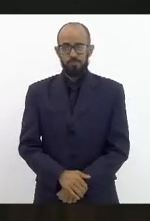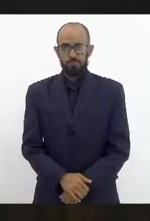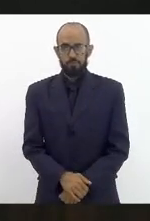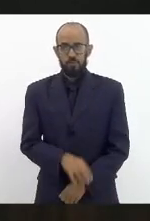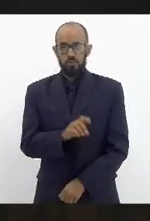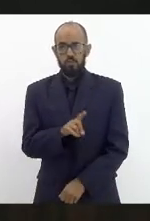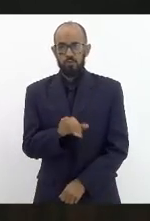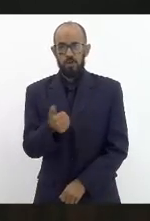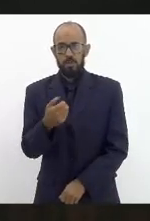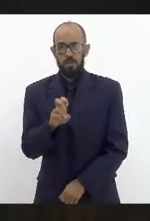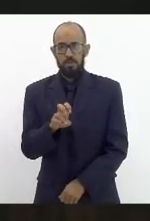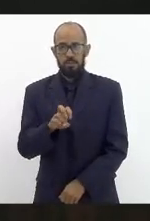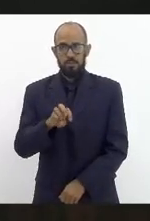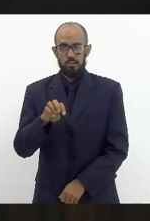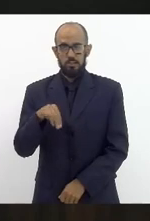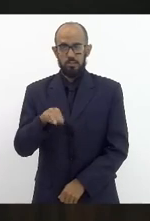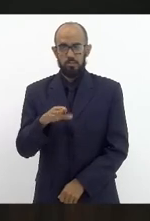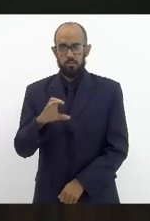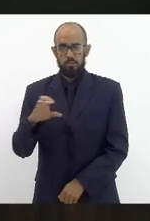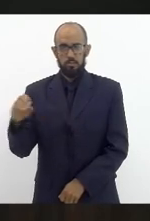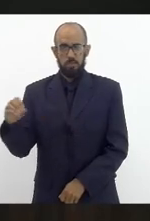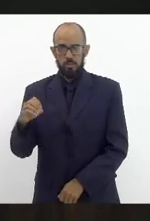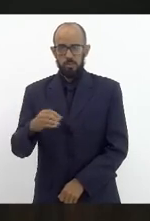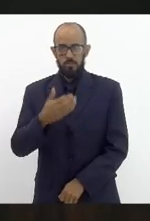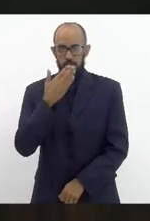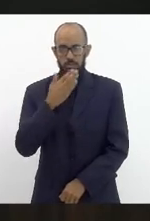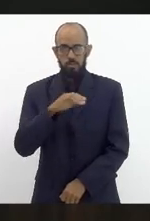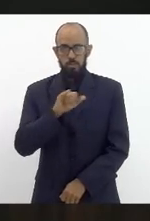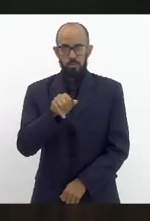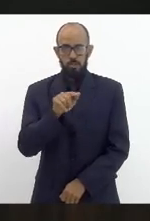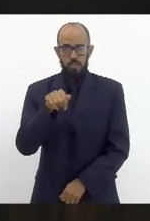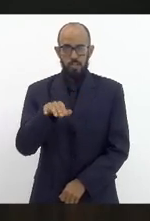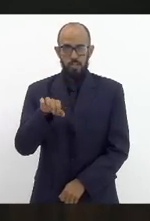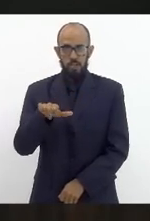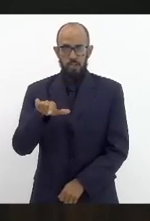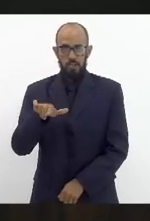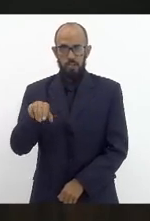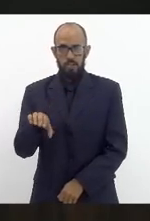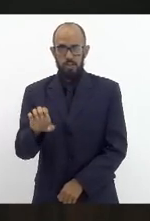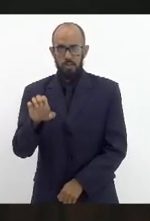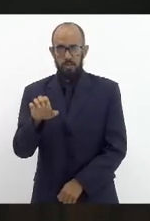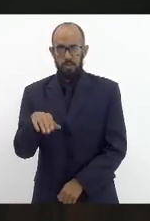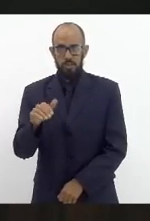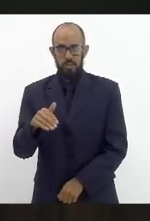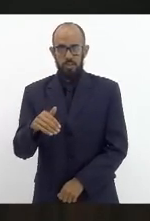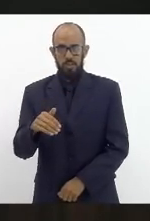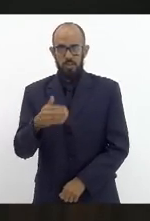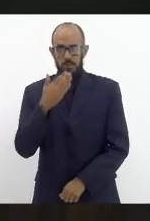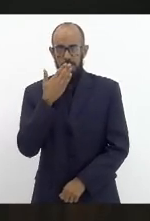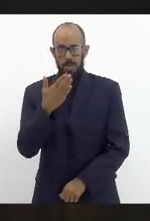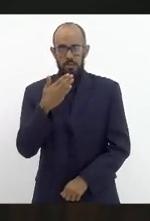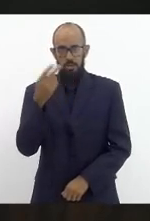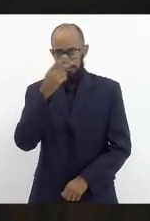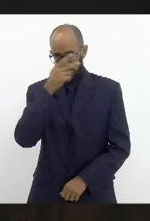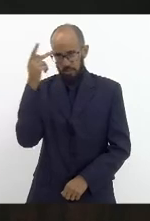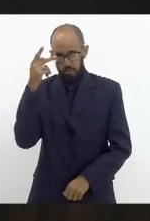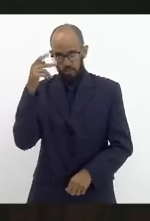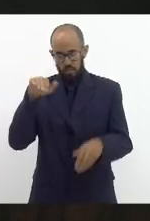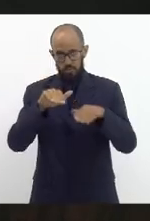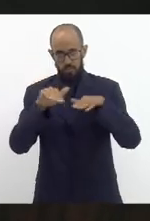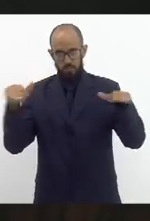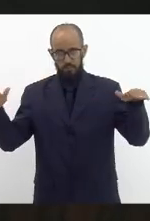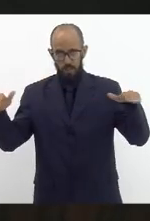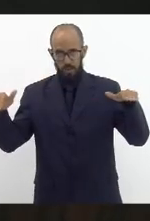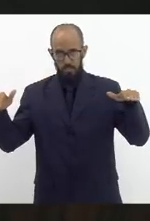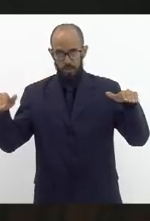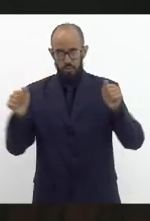corrente. Vou pedir a Jaqueline, por favor, que chame, peça as pessoas para compor a mesa conosco.